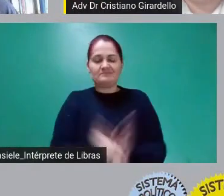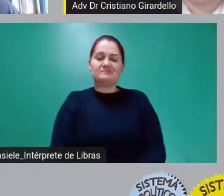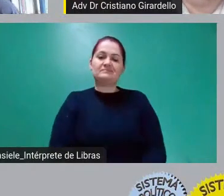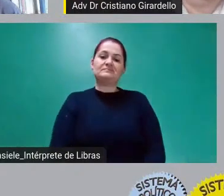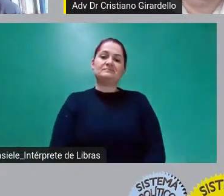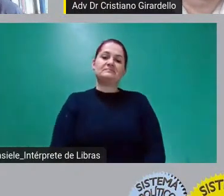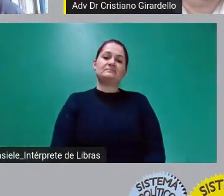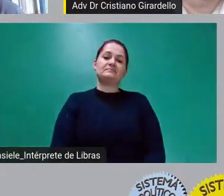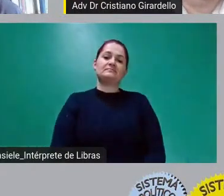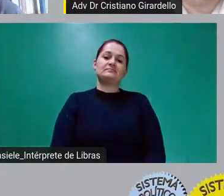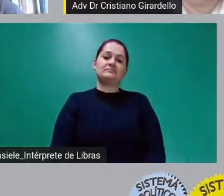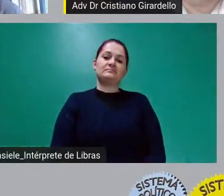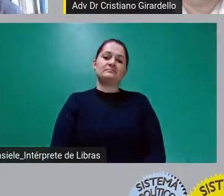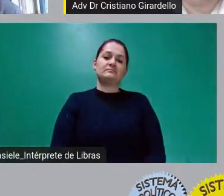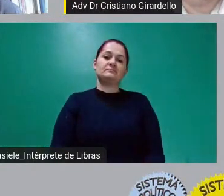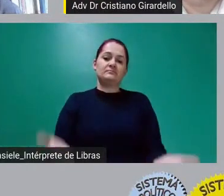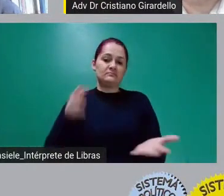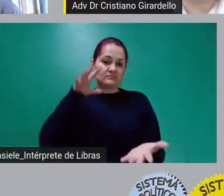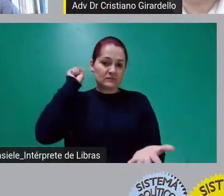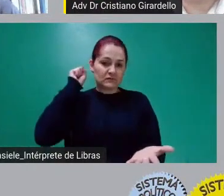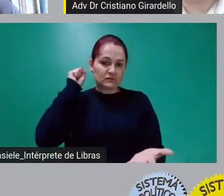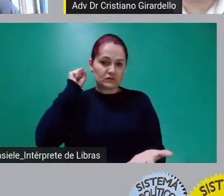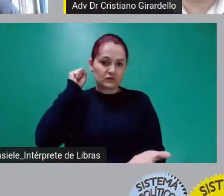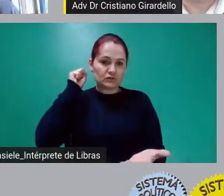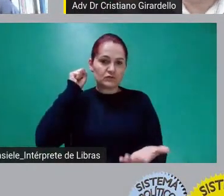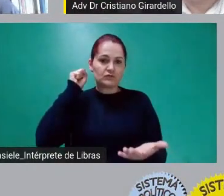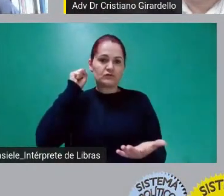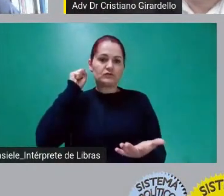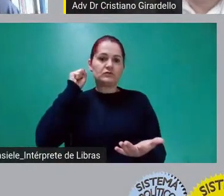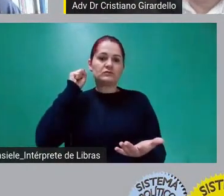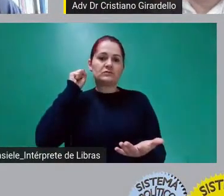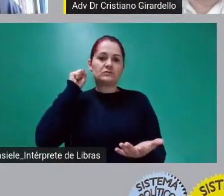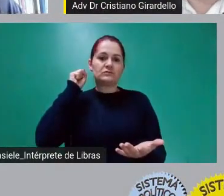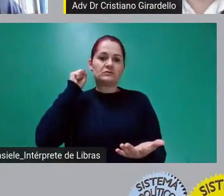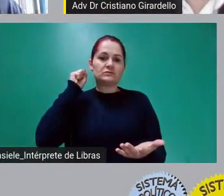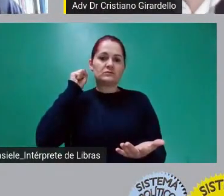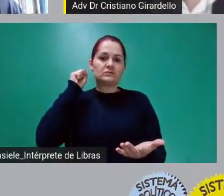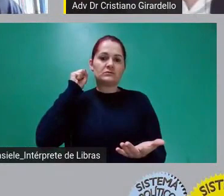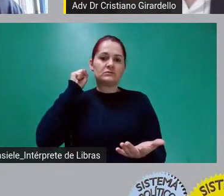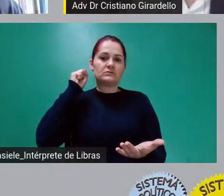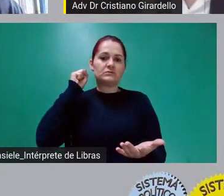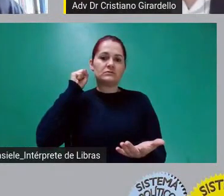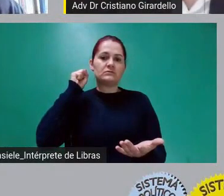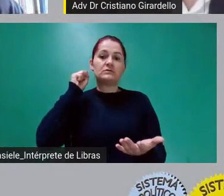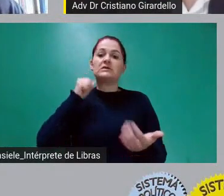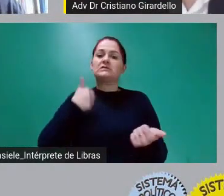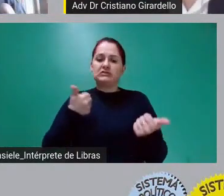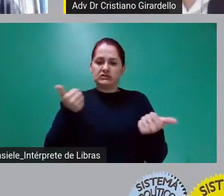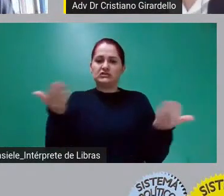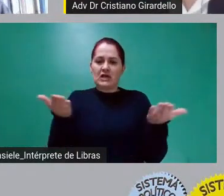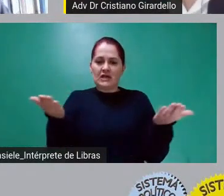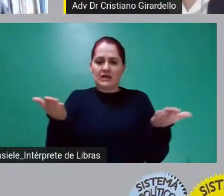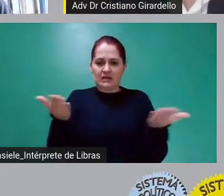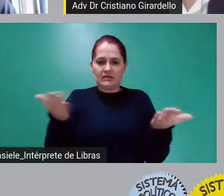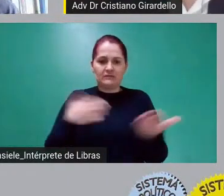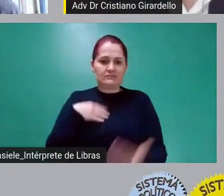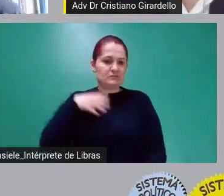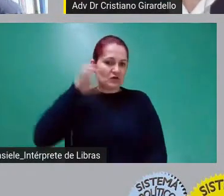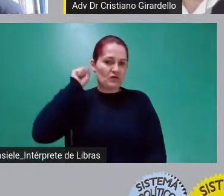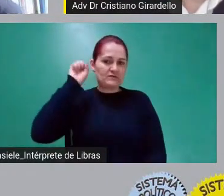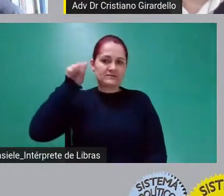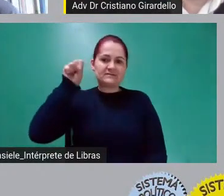para abrir o microfone? Tá me ouvindo? Como eu faço para abrir o microfone? Já está aberto, já estamos te ouvindo. Ah, tá,